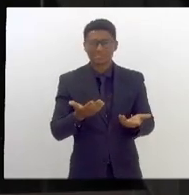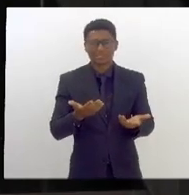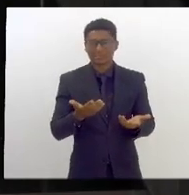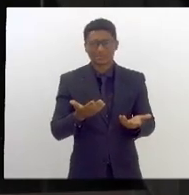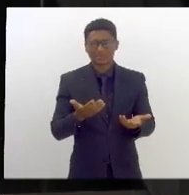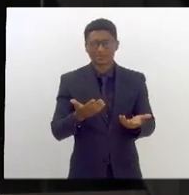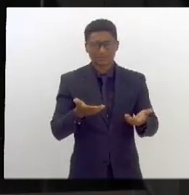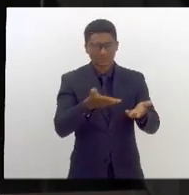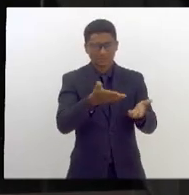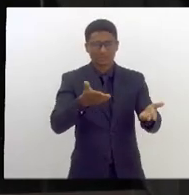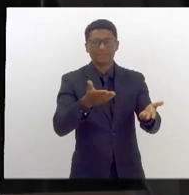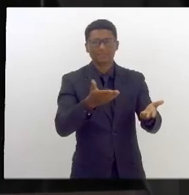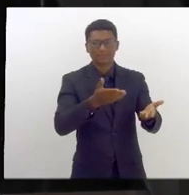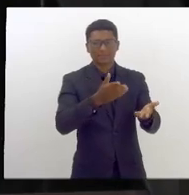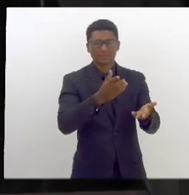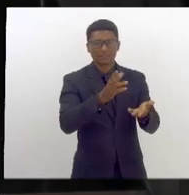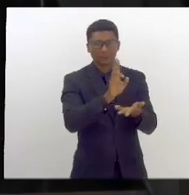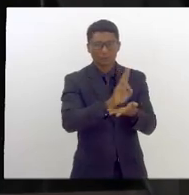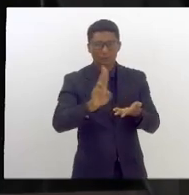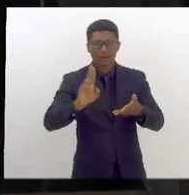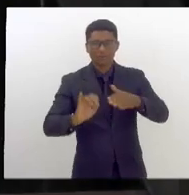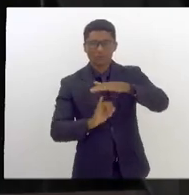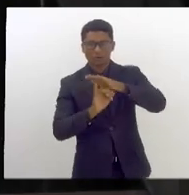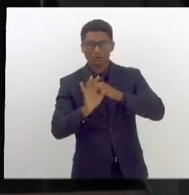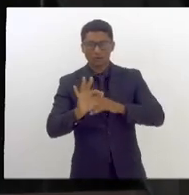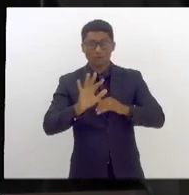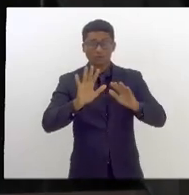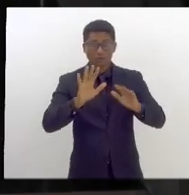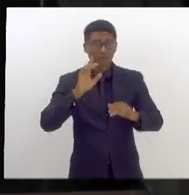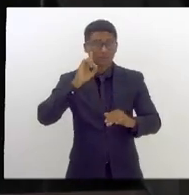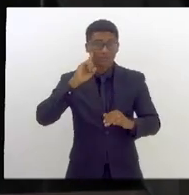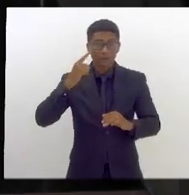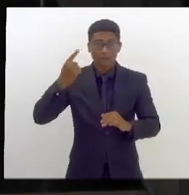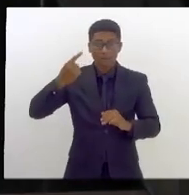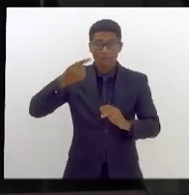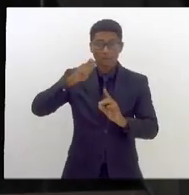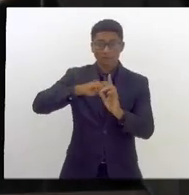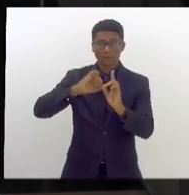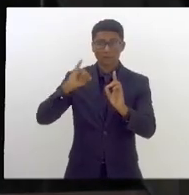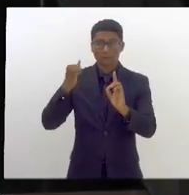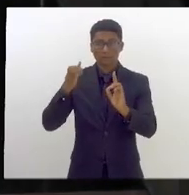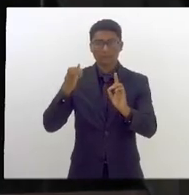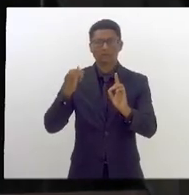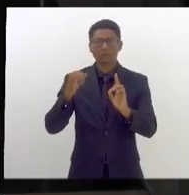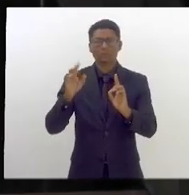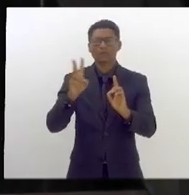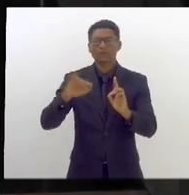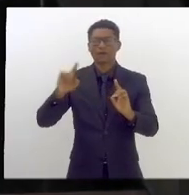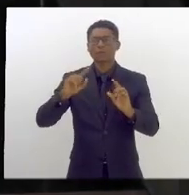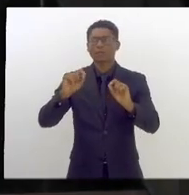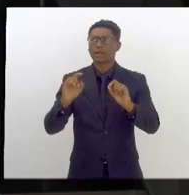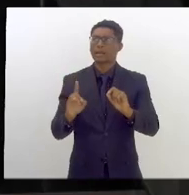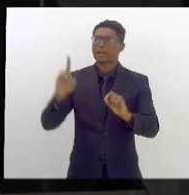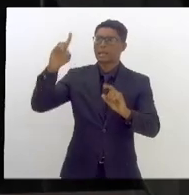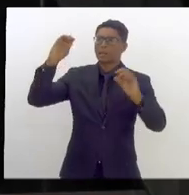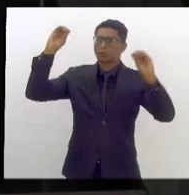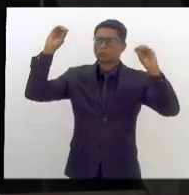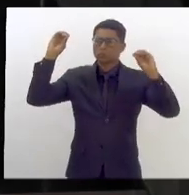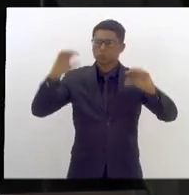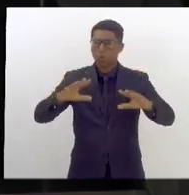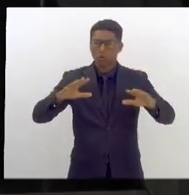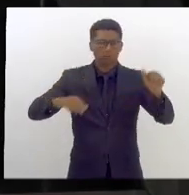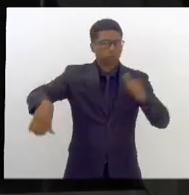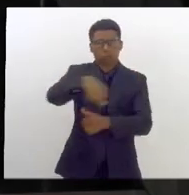das nossas universidades Instituto Federal Mas a partir de Primeiro de Janeiro não vai acontecer nenhum milagre Luiz Paulo não é isso que eu tô falando mas